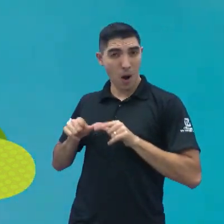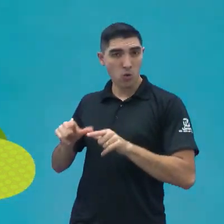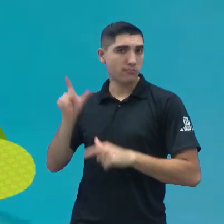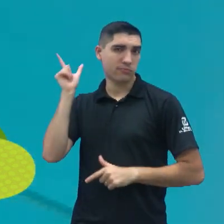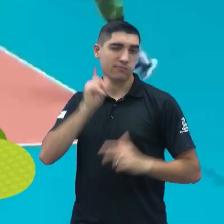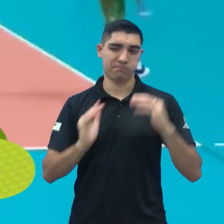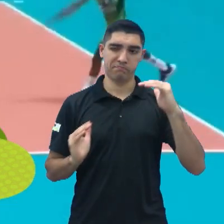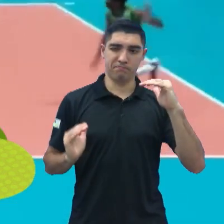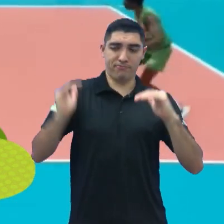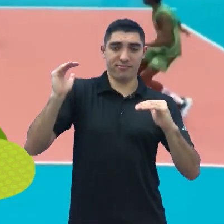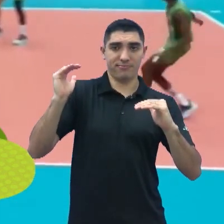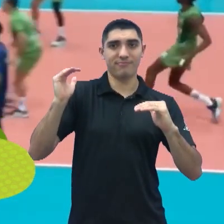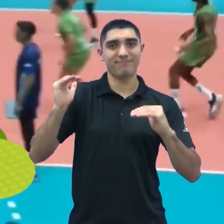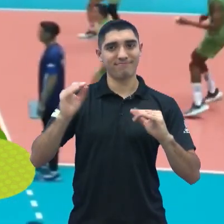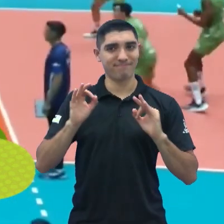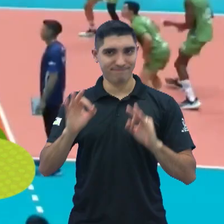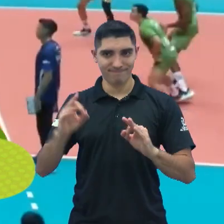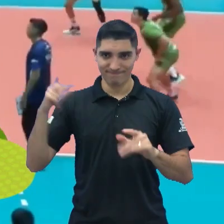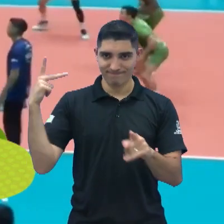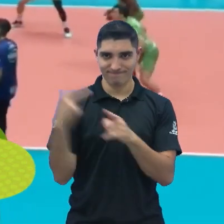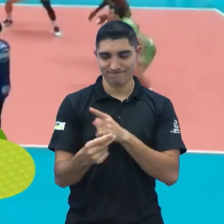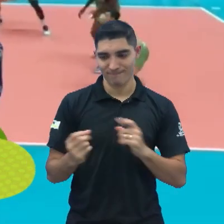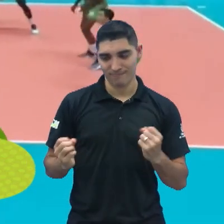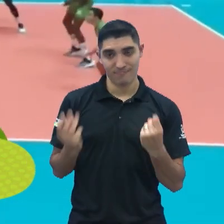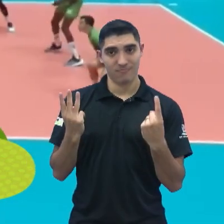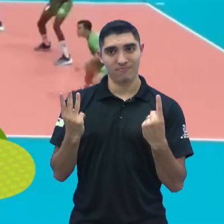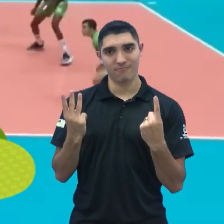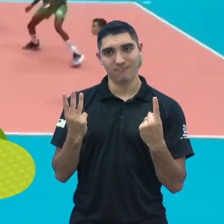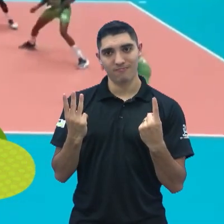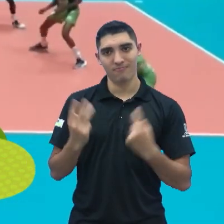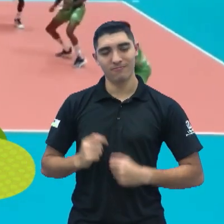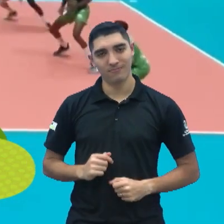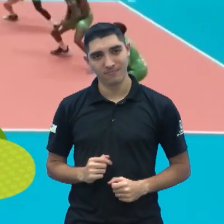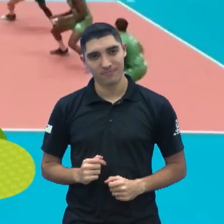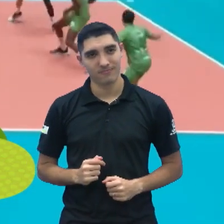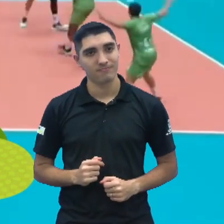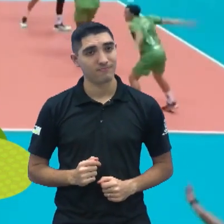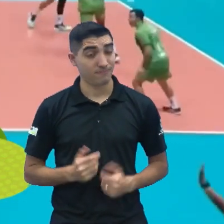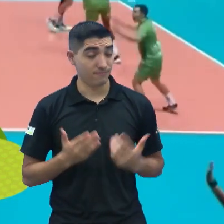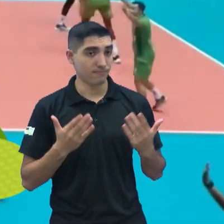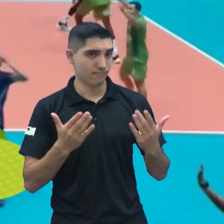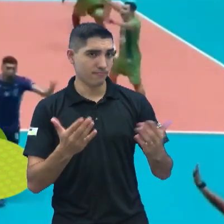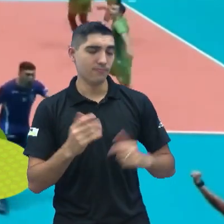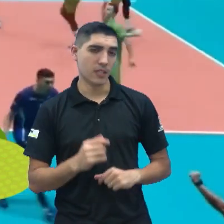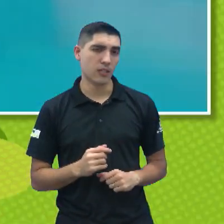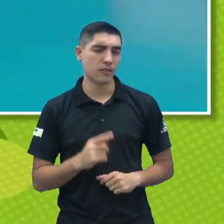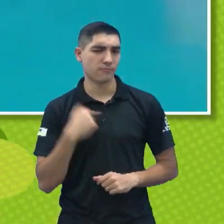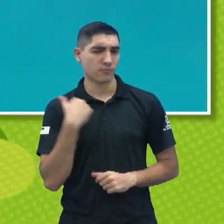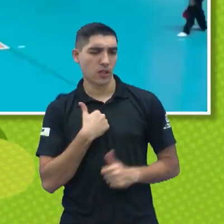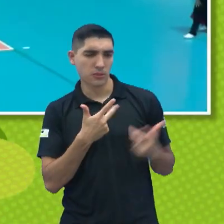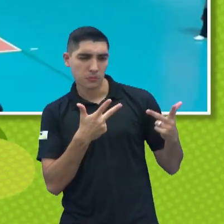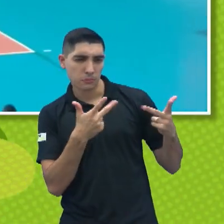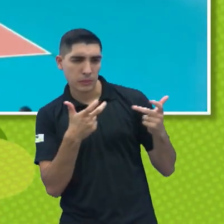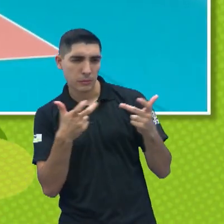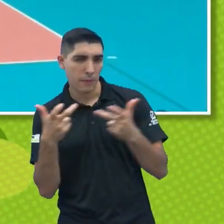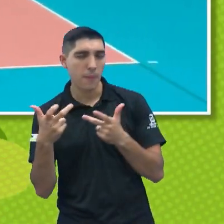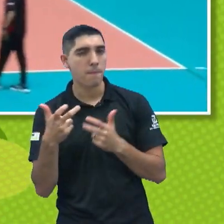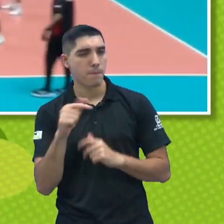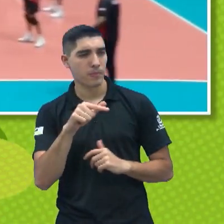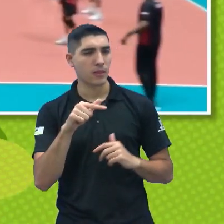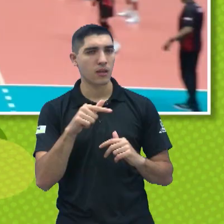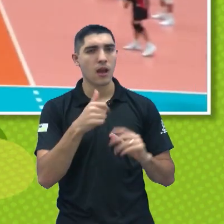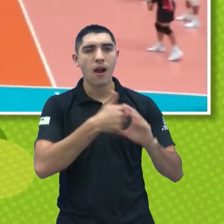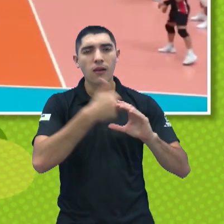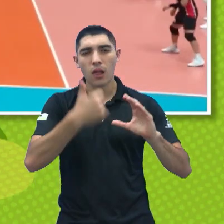poderio e acabou virando a partida 3-1. Vieira, dentre vários aspectos que a gente pode ressaltar desse jogo, acho que